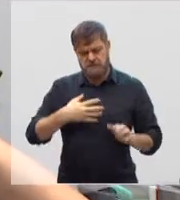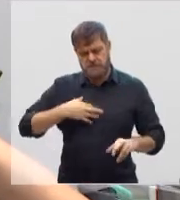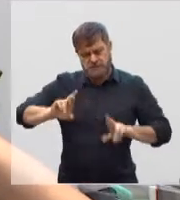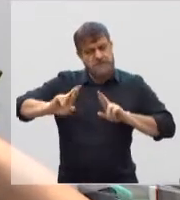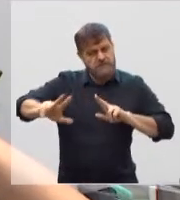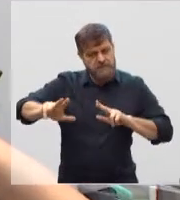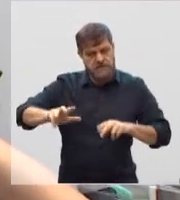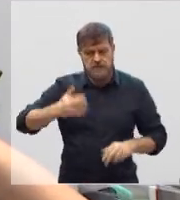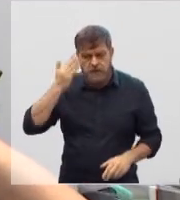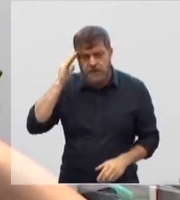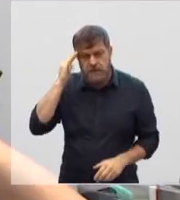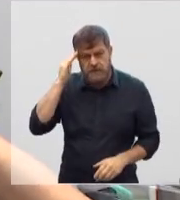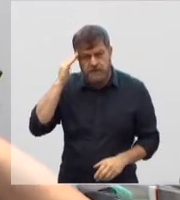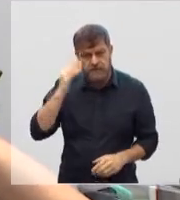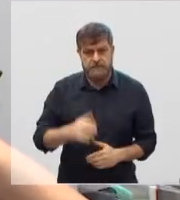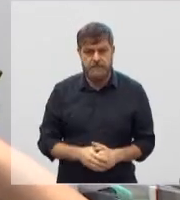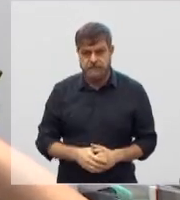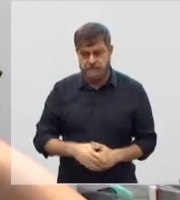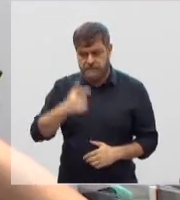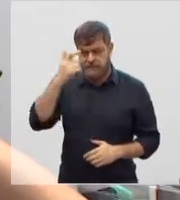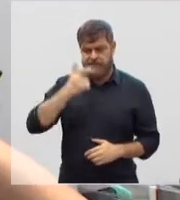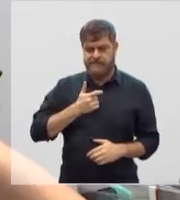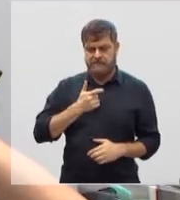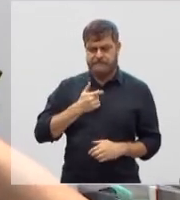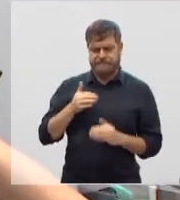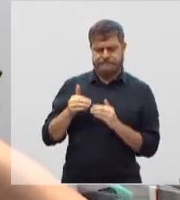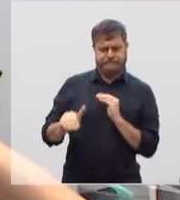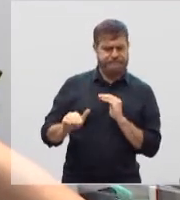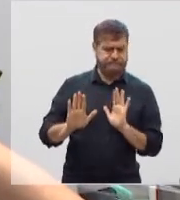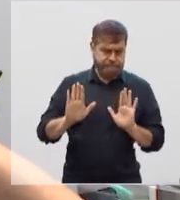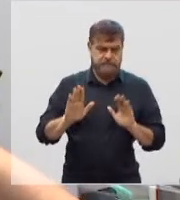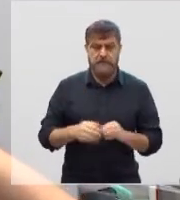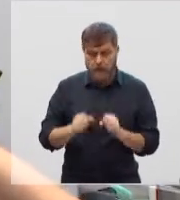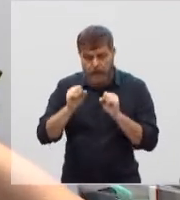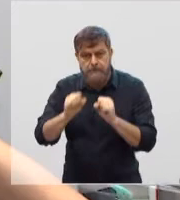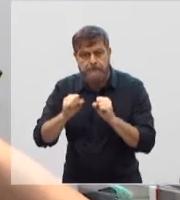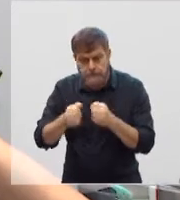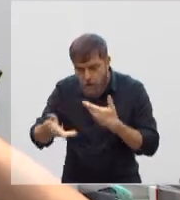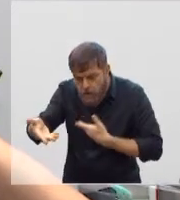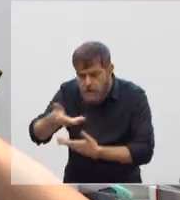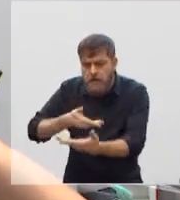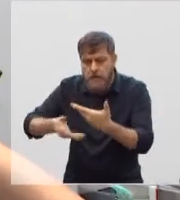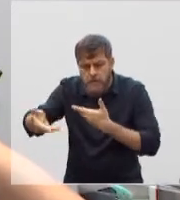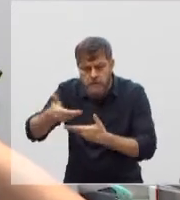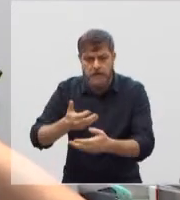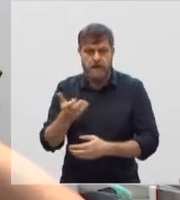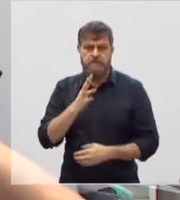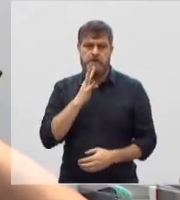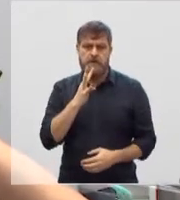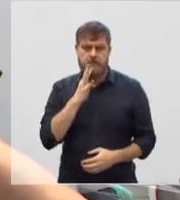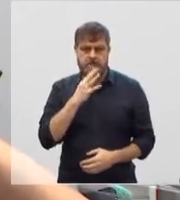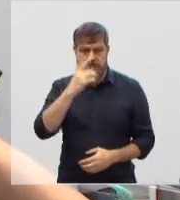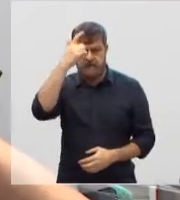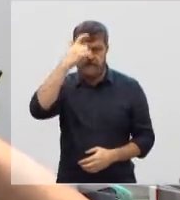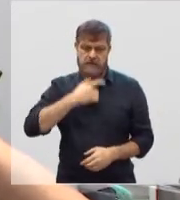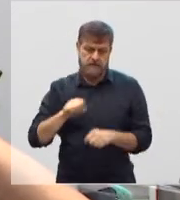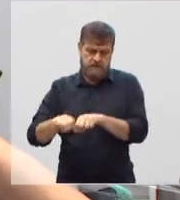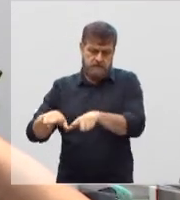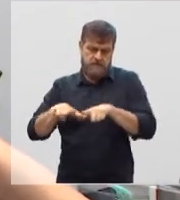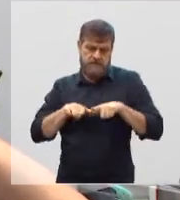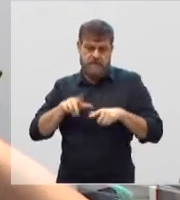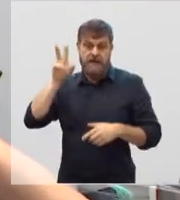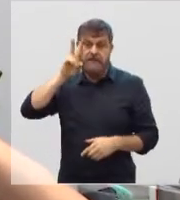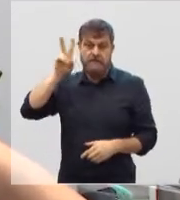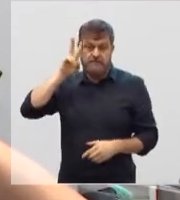pensamento daquela maneira, e uma maneira às vezes que eu sou radicalmente contra, né? Mas eu quero conhecer isso, talvez faça parte da minha